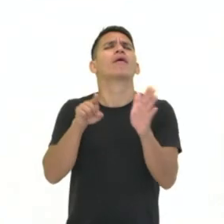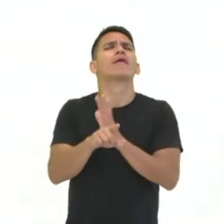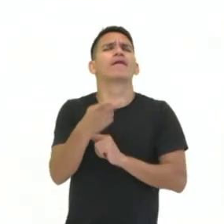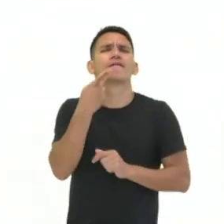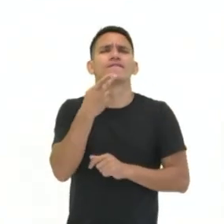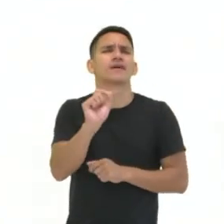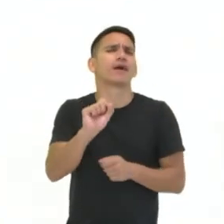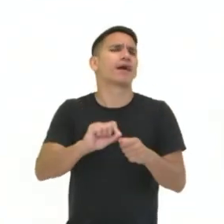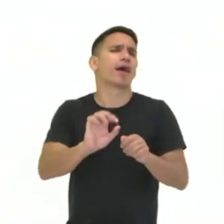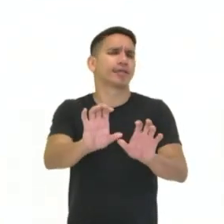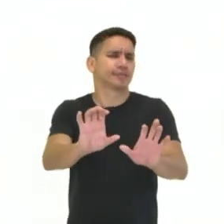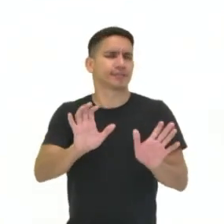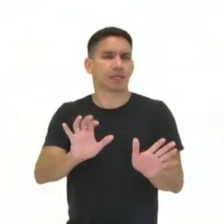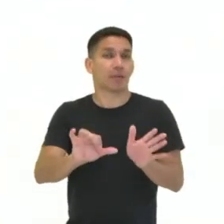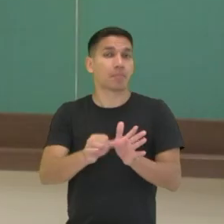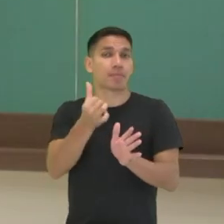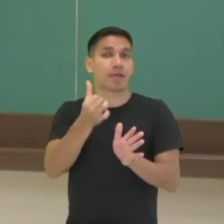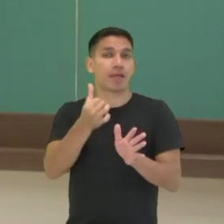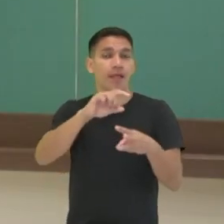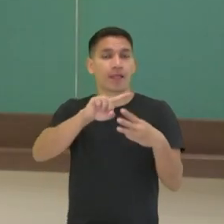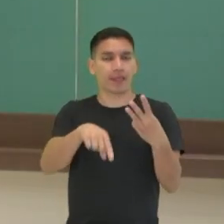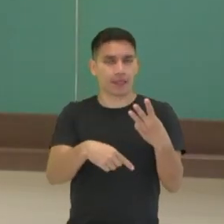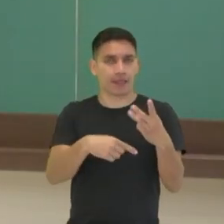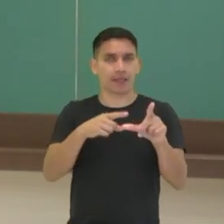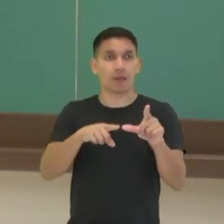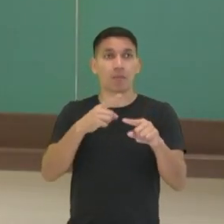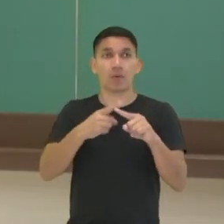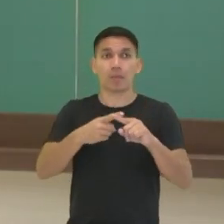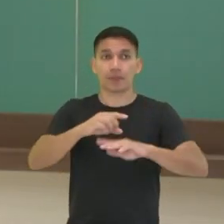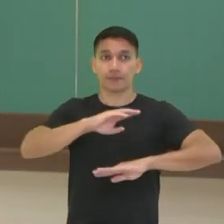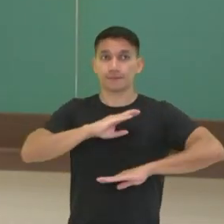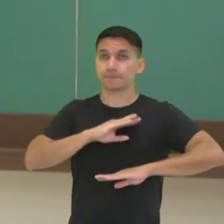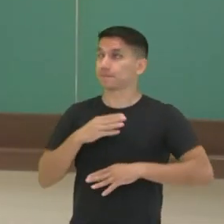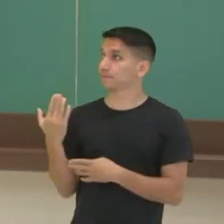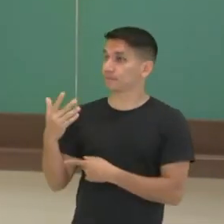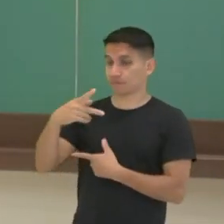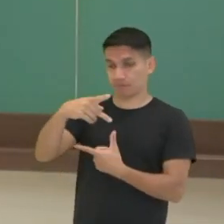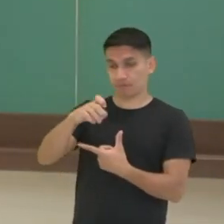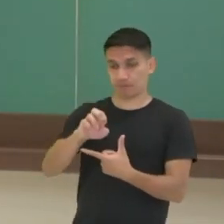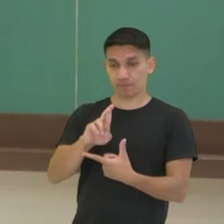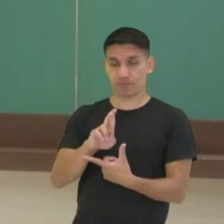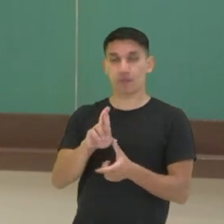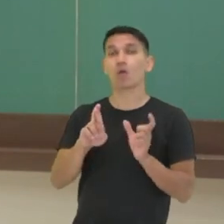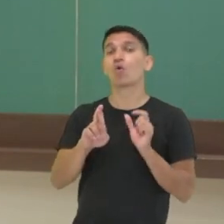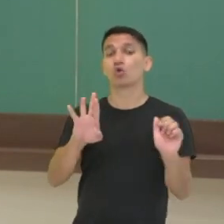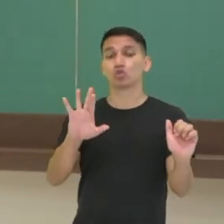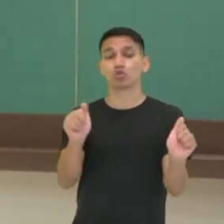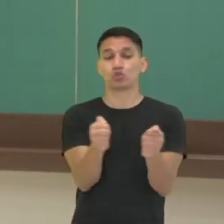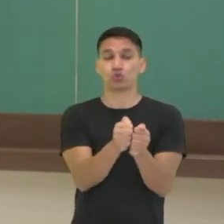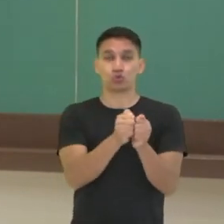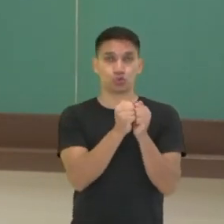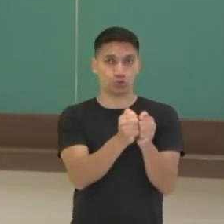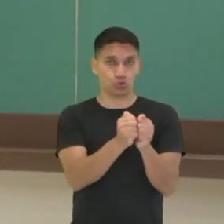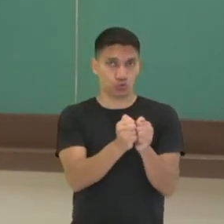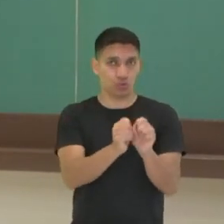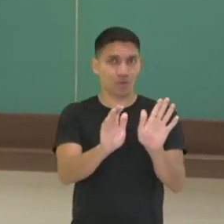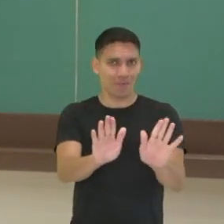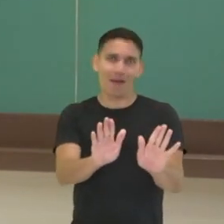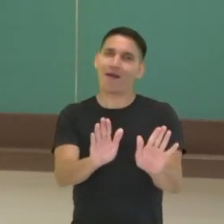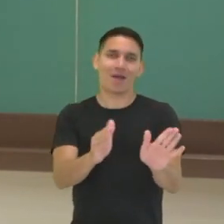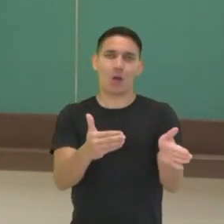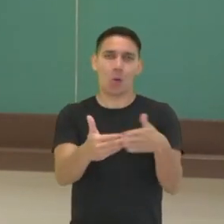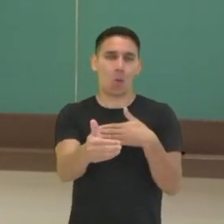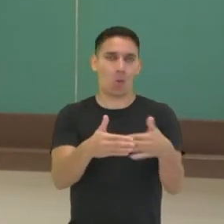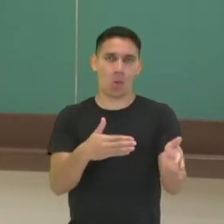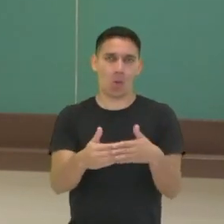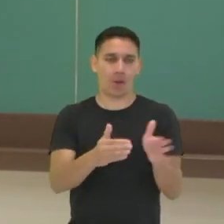primeiro dessas 3 letras? Por essa condição. O per aparecem juntas, só que em qualquer